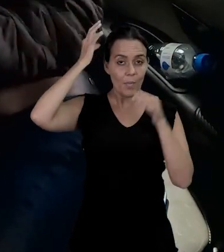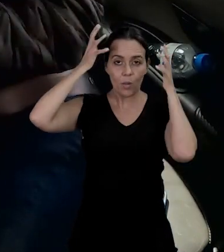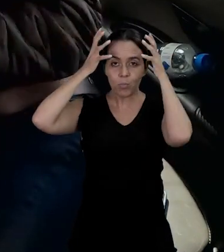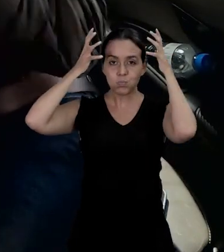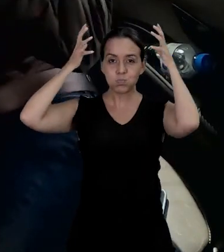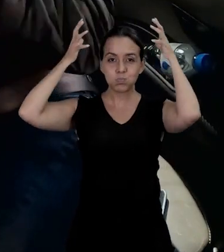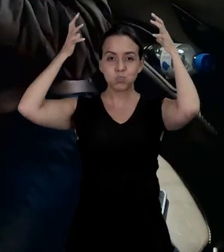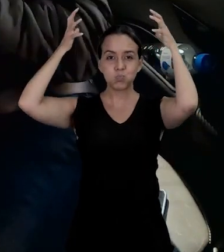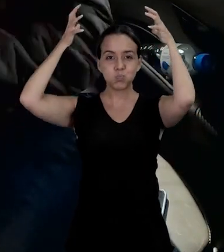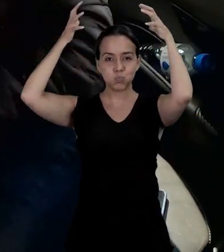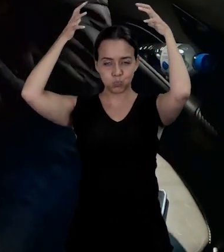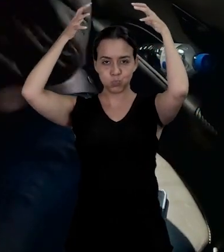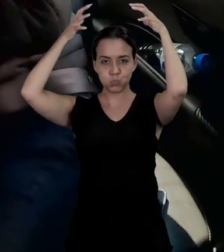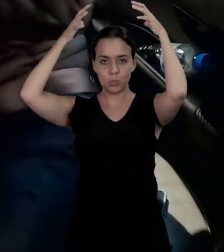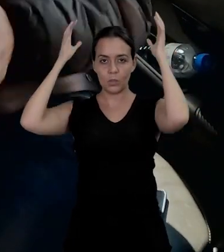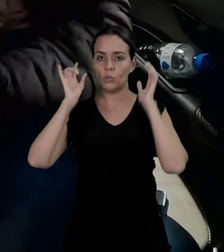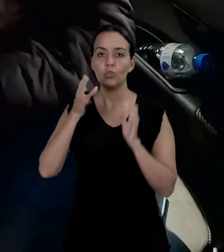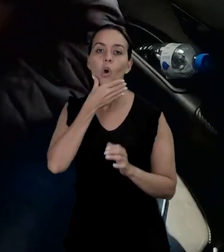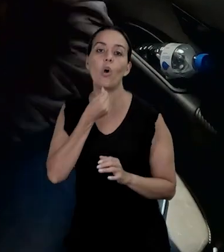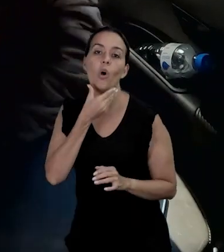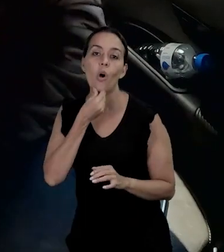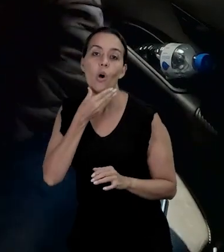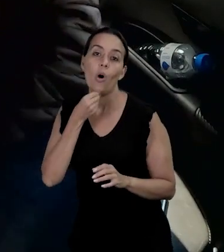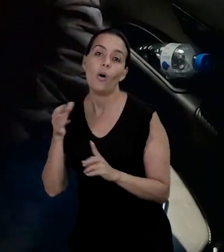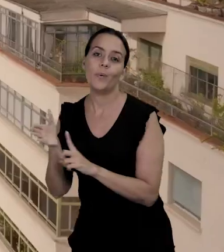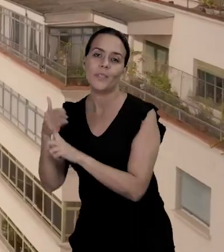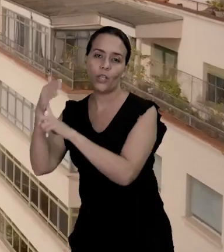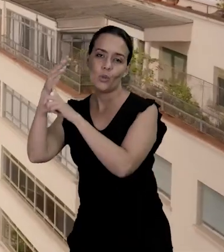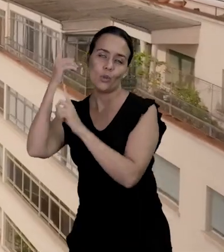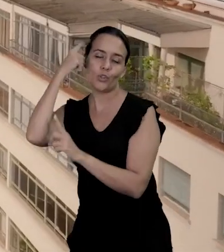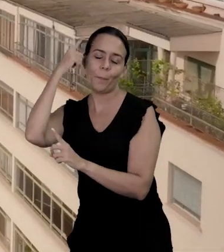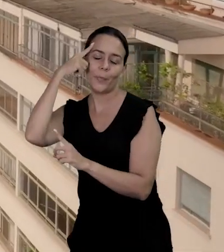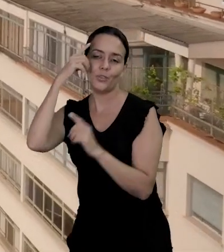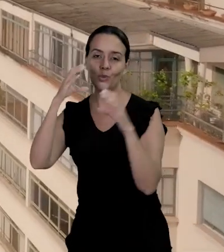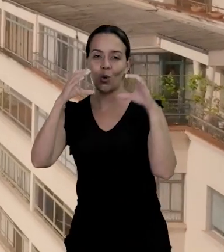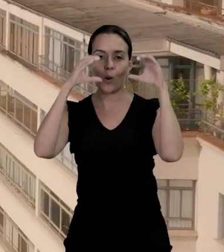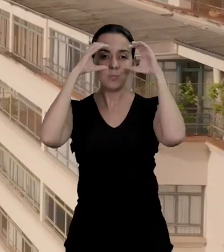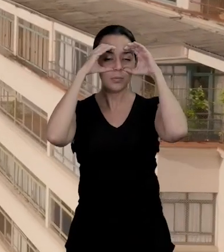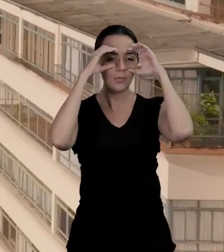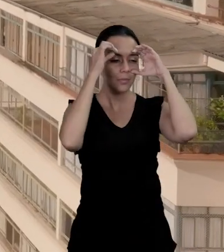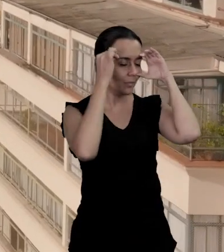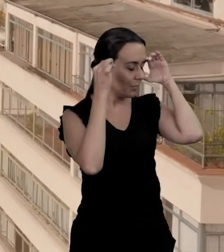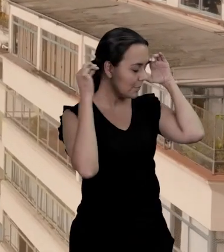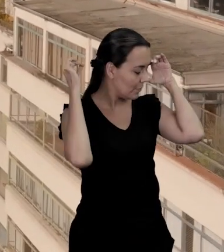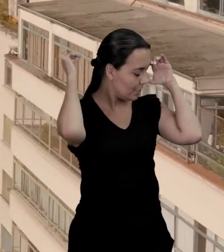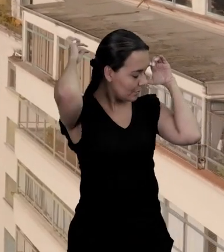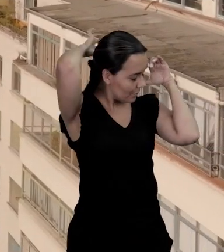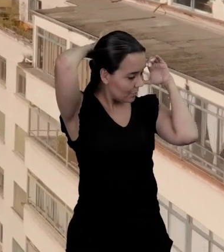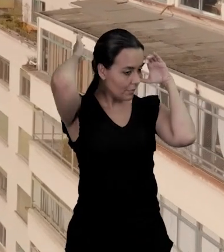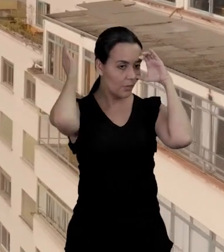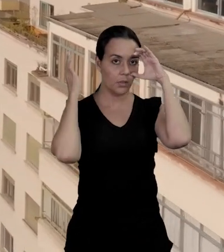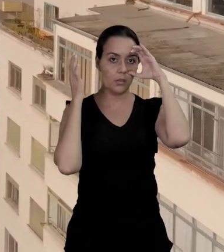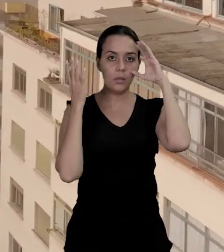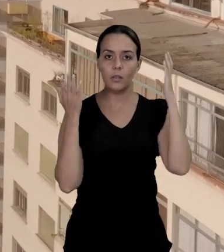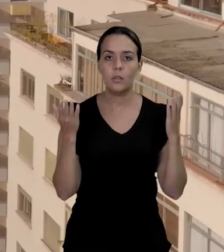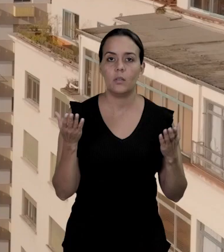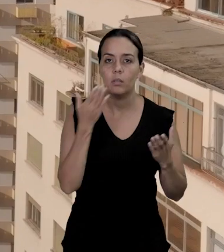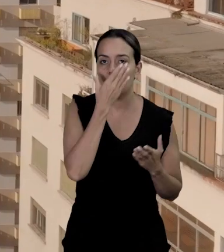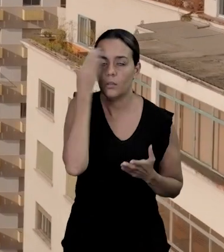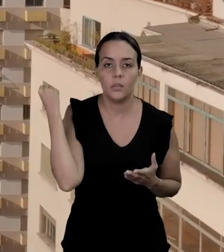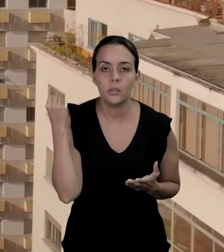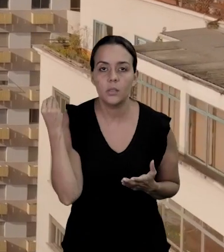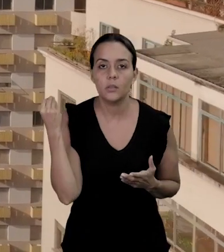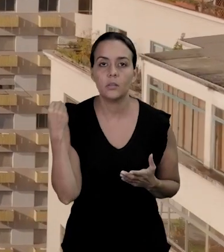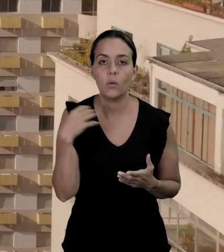deles. Fizeram a medida da cabeça deles, ou seja, não olharam para a diversidade do mundo. E aí também tem que ter no processo, porque você vai pegando essas